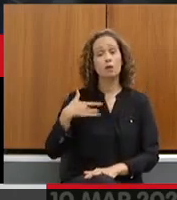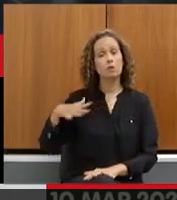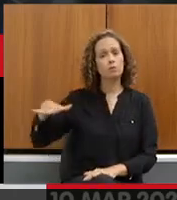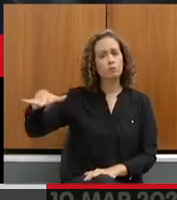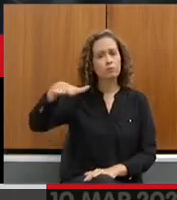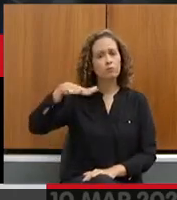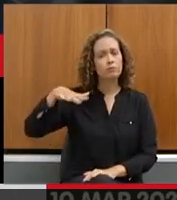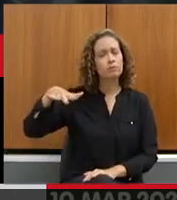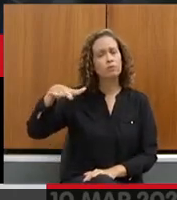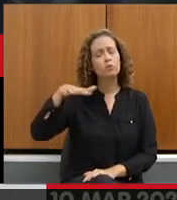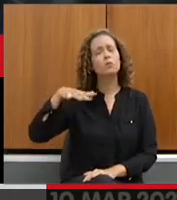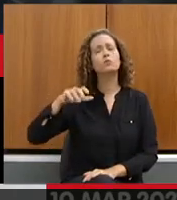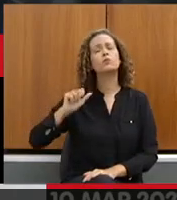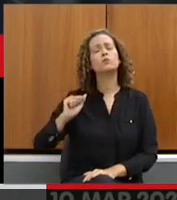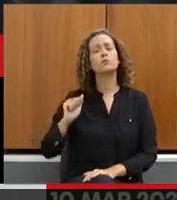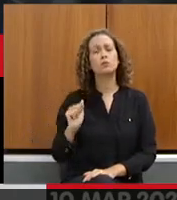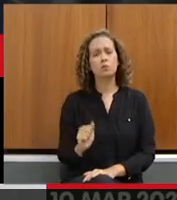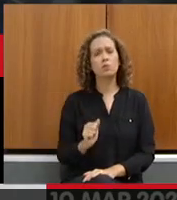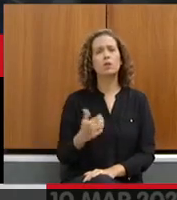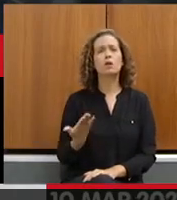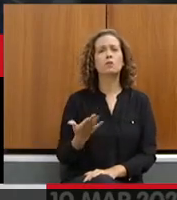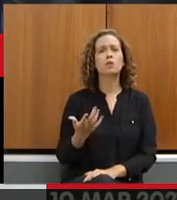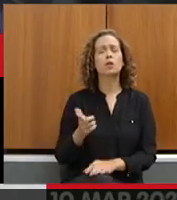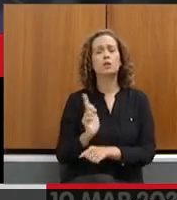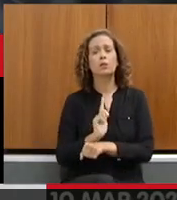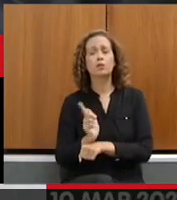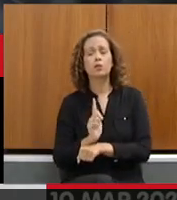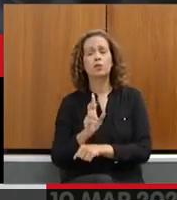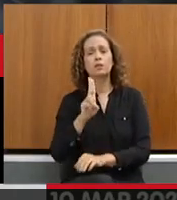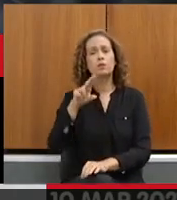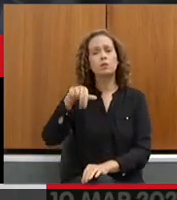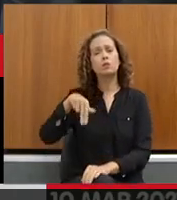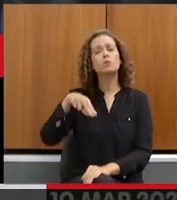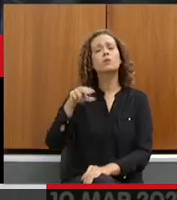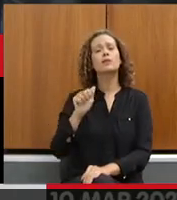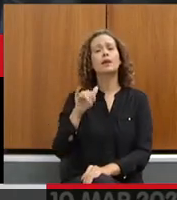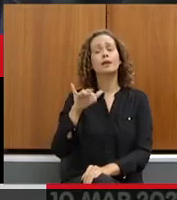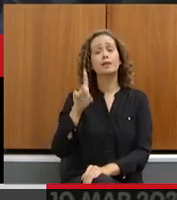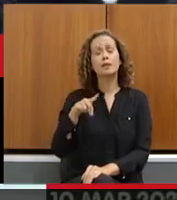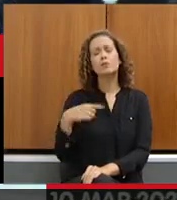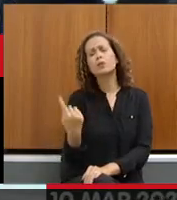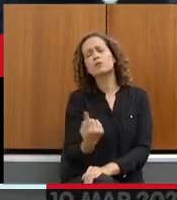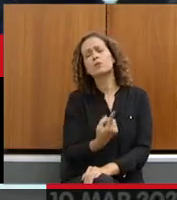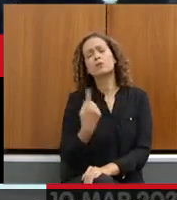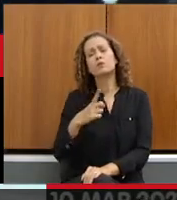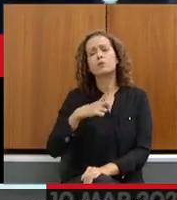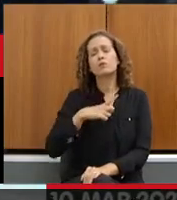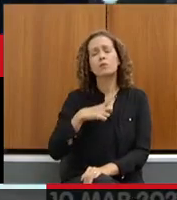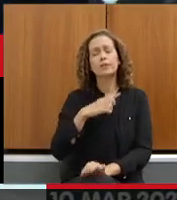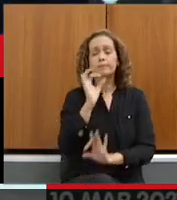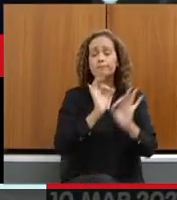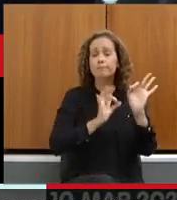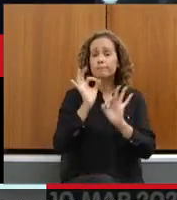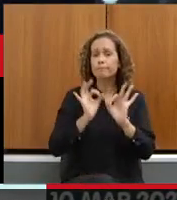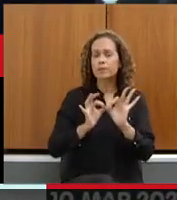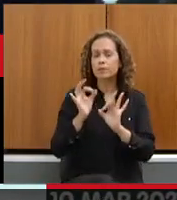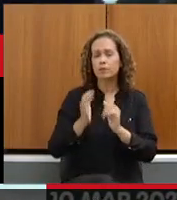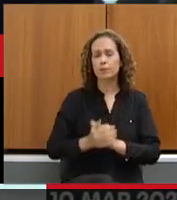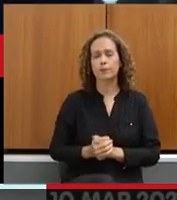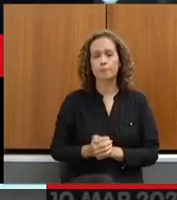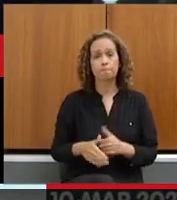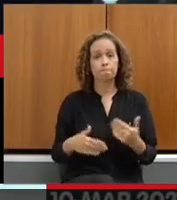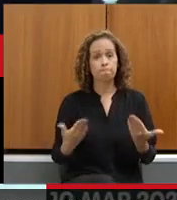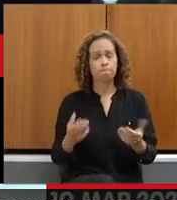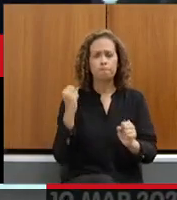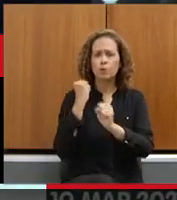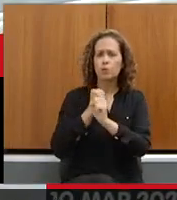junto da Superintendência Regional EA gerência Regional de Unaí para que a gente pudesse ter um planejamento é